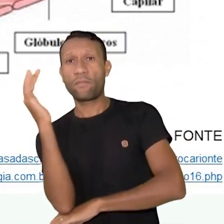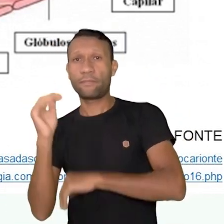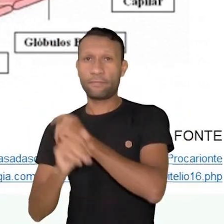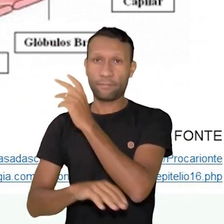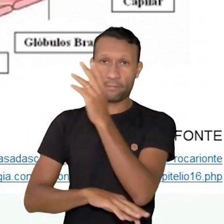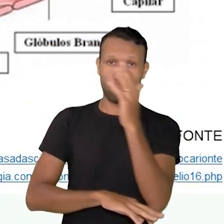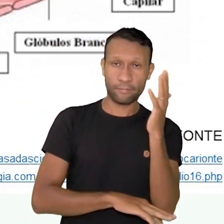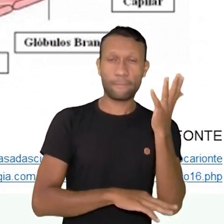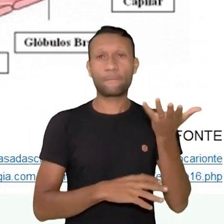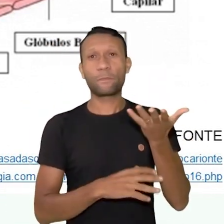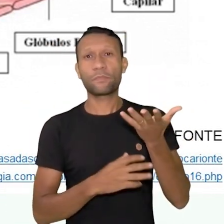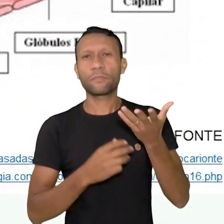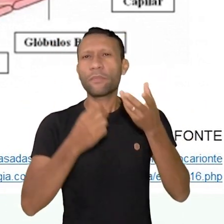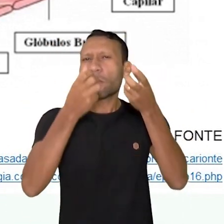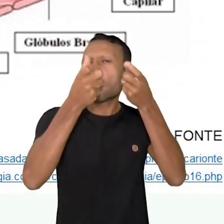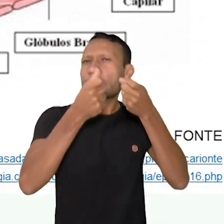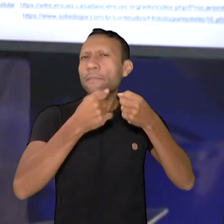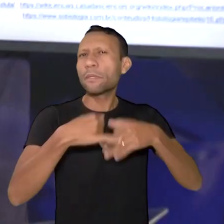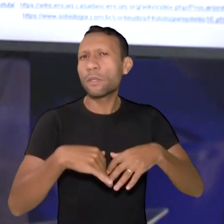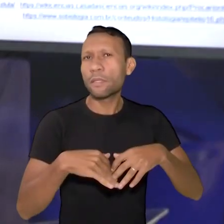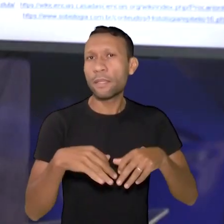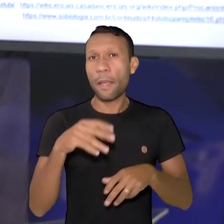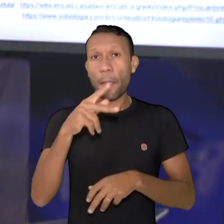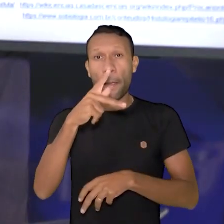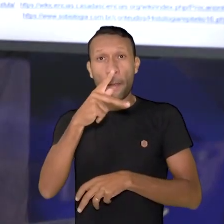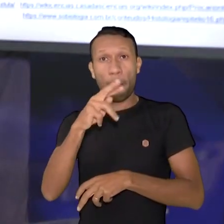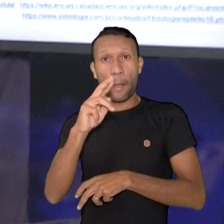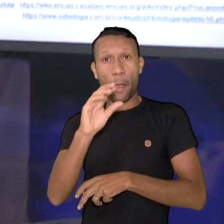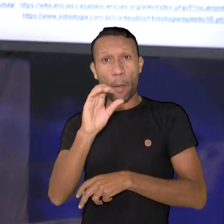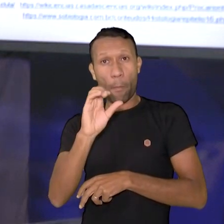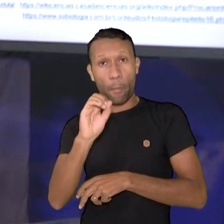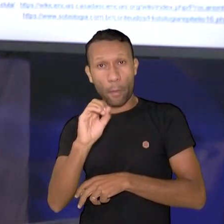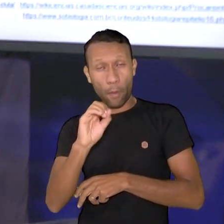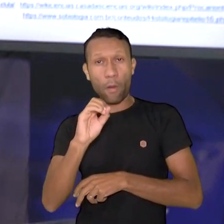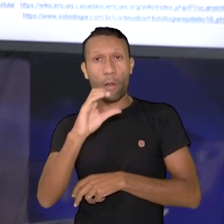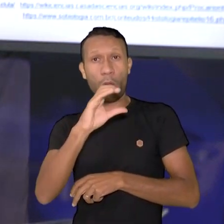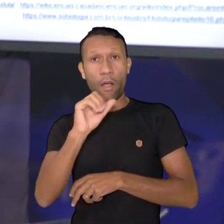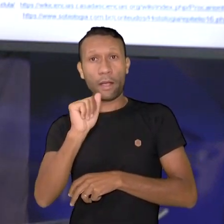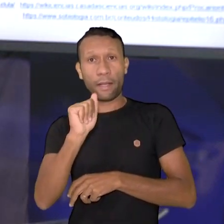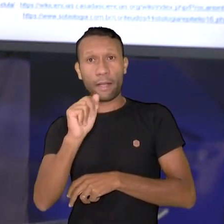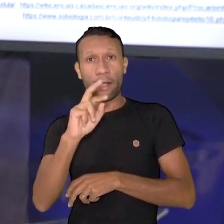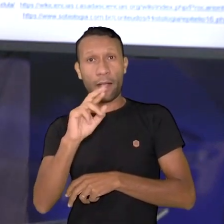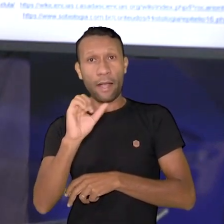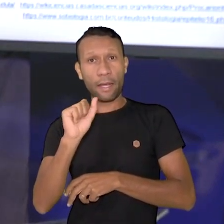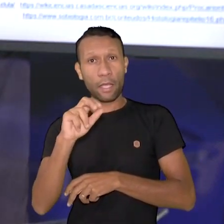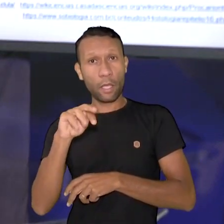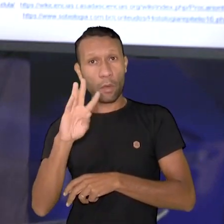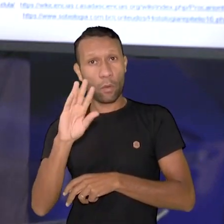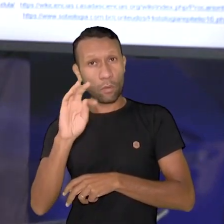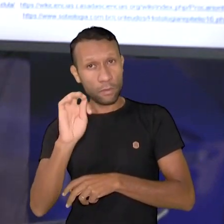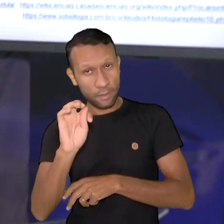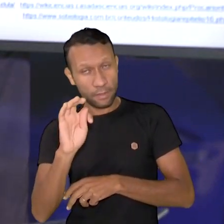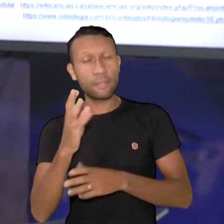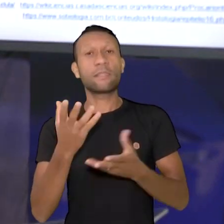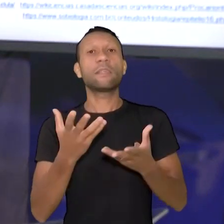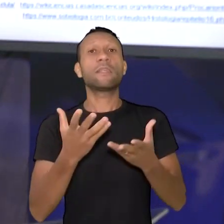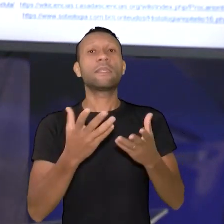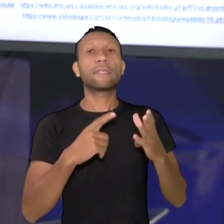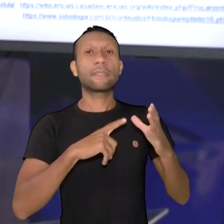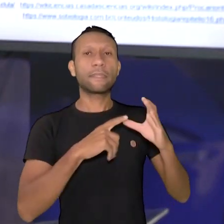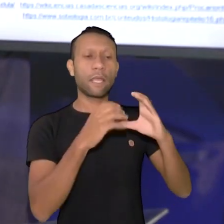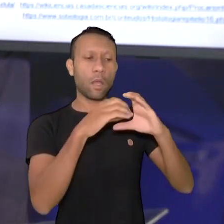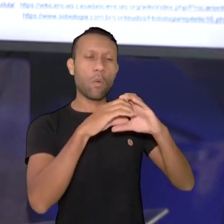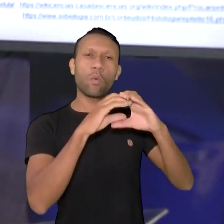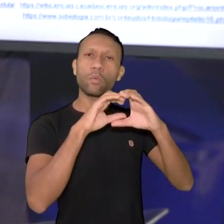Quando a gente fala das células procariontes, a gente está dizendo que é antes do núcleo, antes do carionte. E